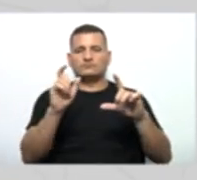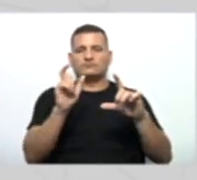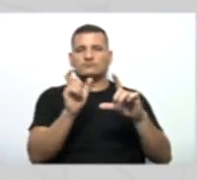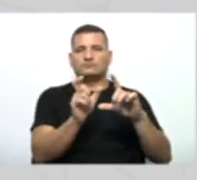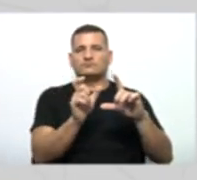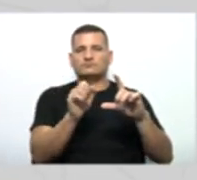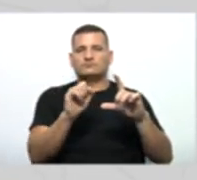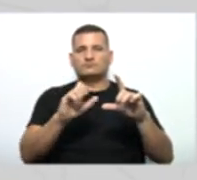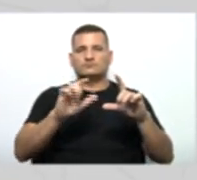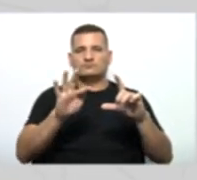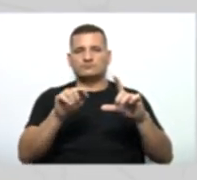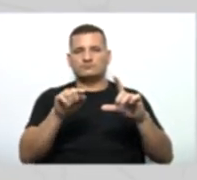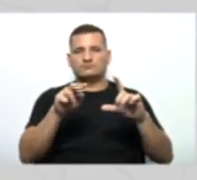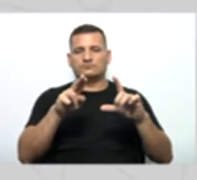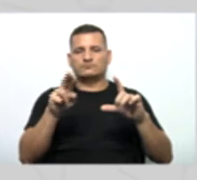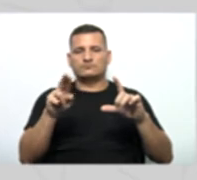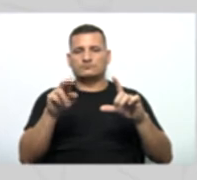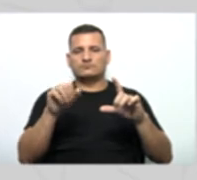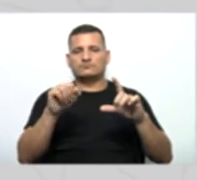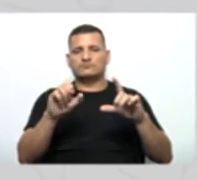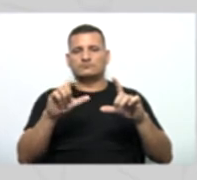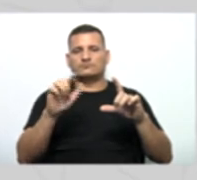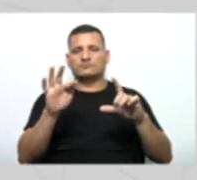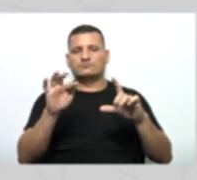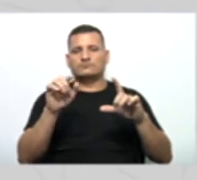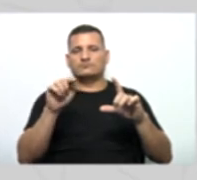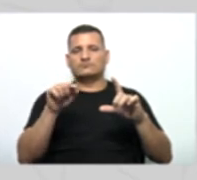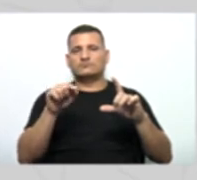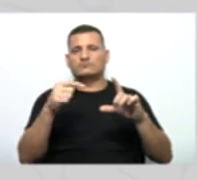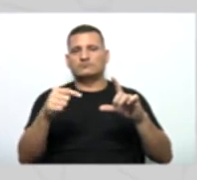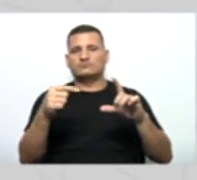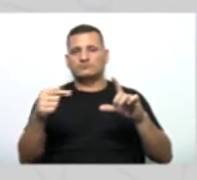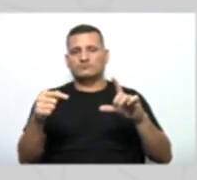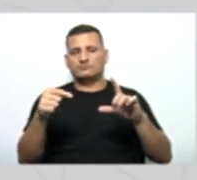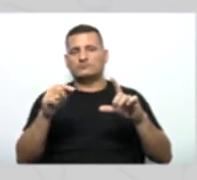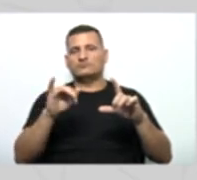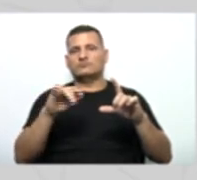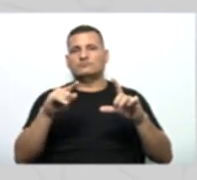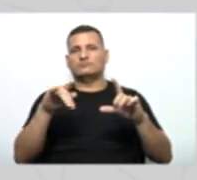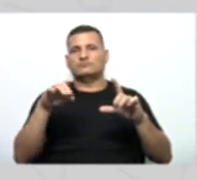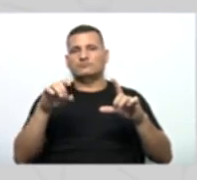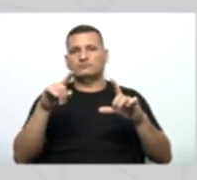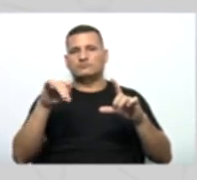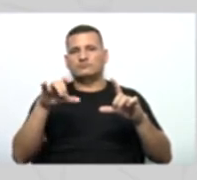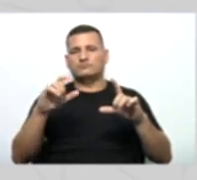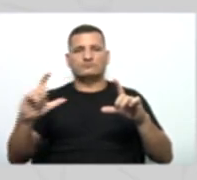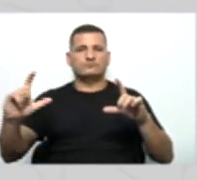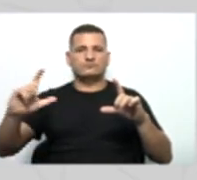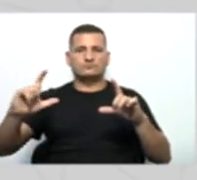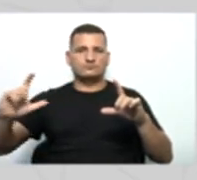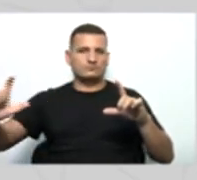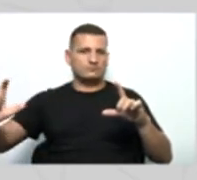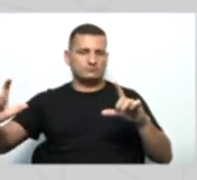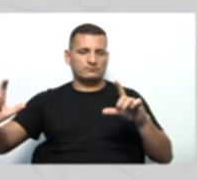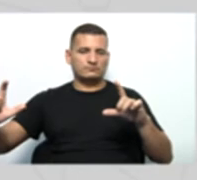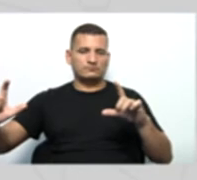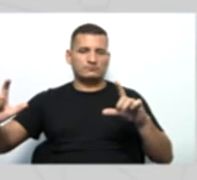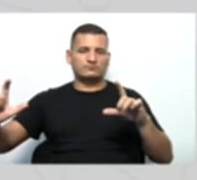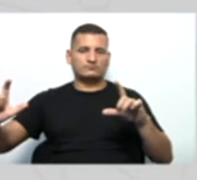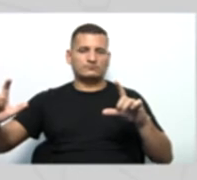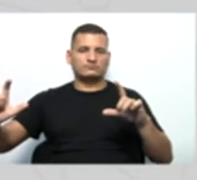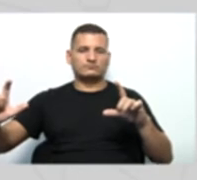underline, idade. Fecha parênteses do print, que é o primeiro que você abriu, e fecha parênteses do